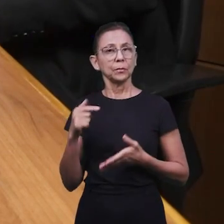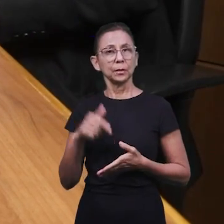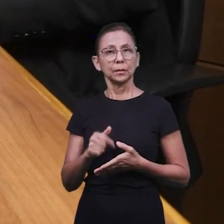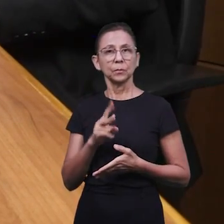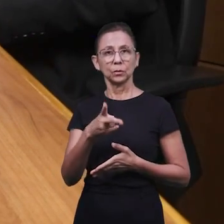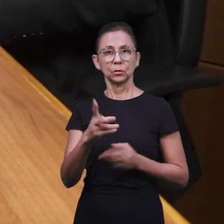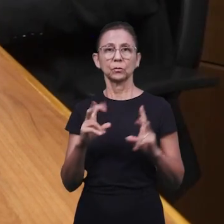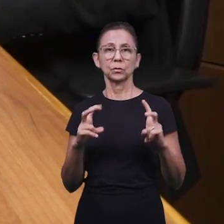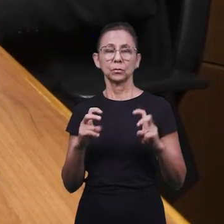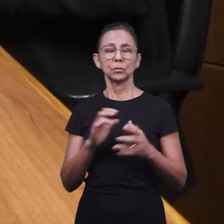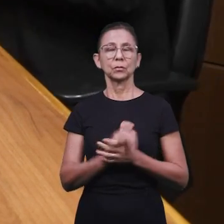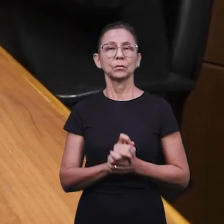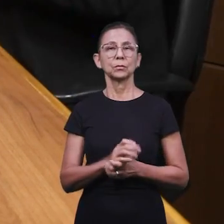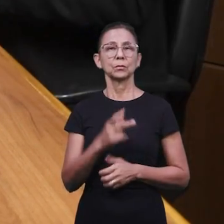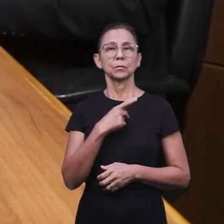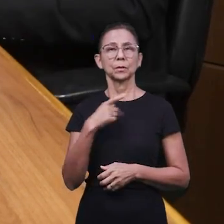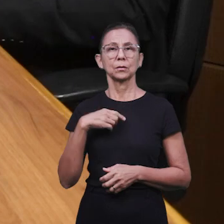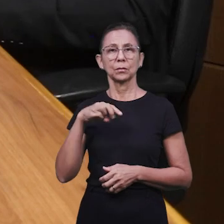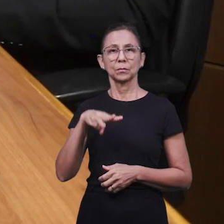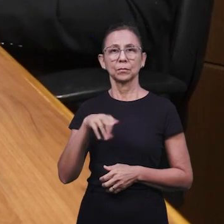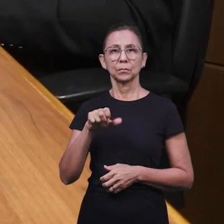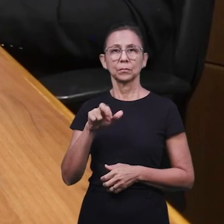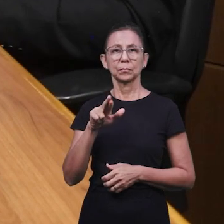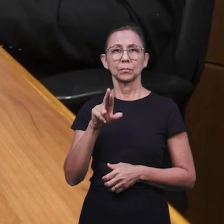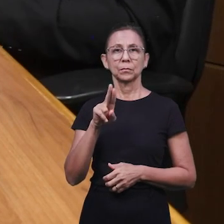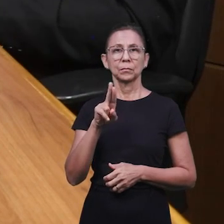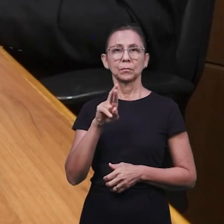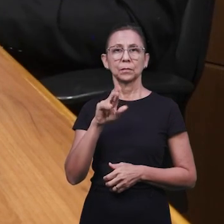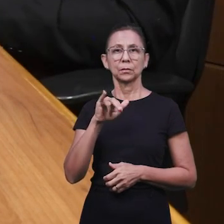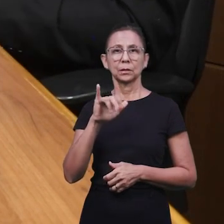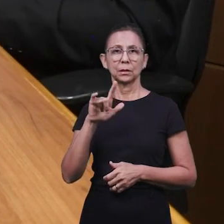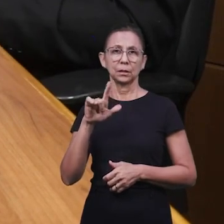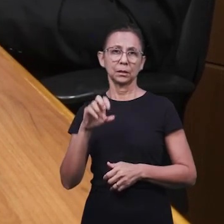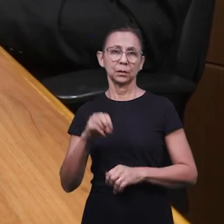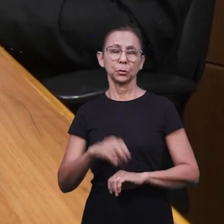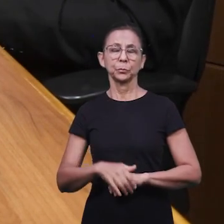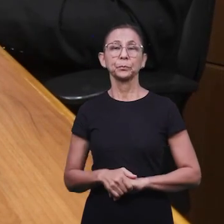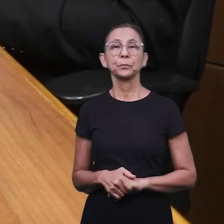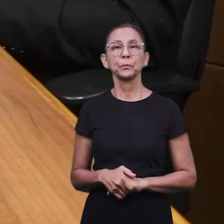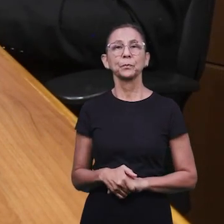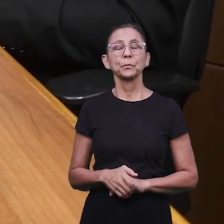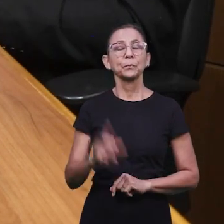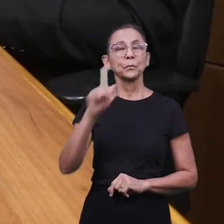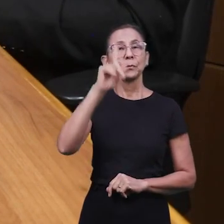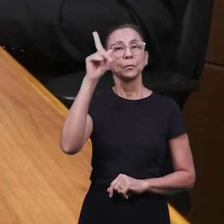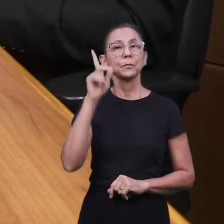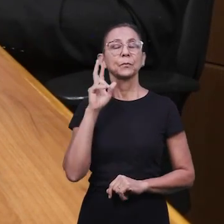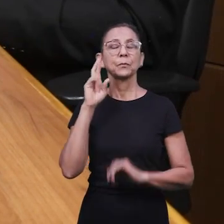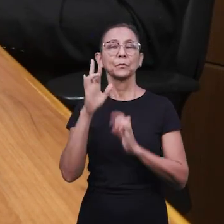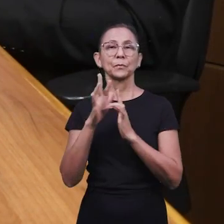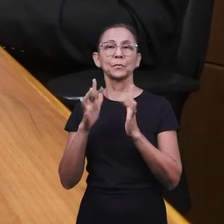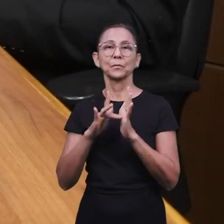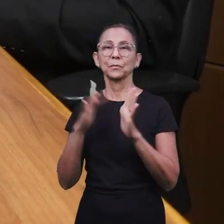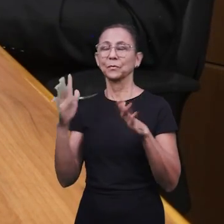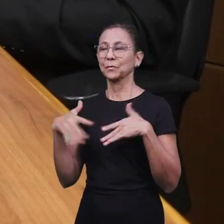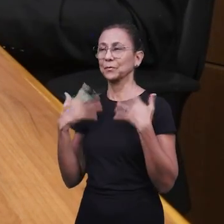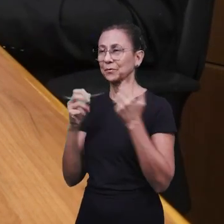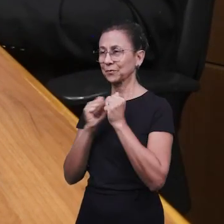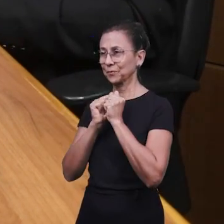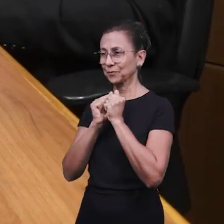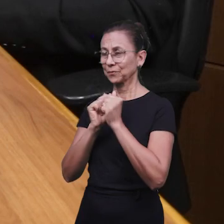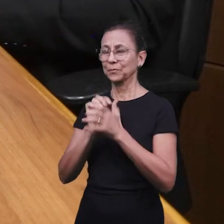assunto, o pastor Maurílio Martins. Maurílio, a paz do Senhor, seja bem-vindo. Paz do Senhor, uma alegria novamente poder estar com os irmãos